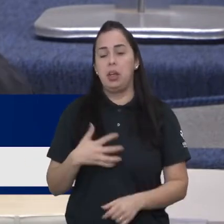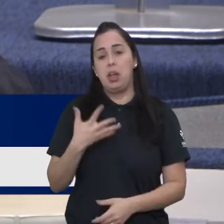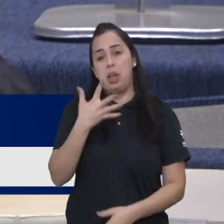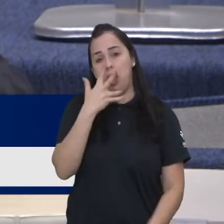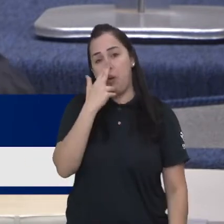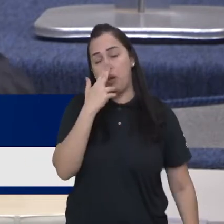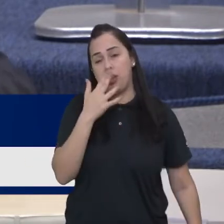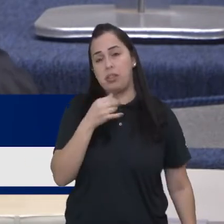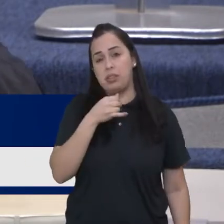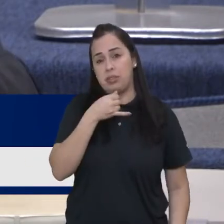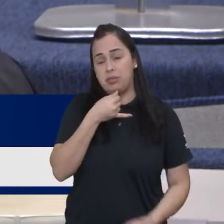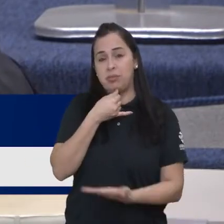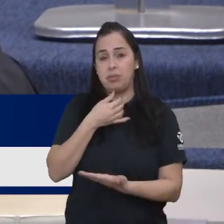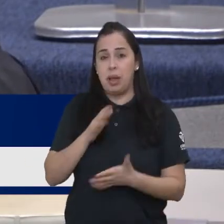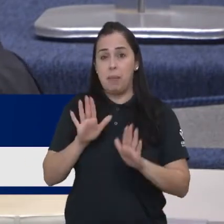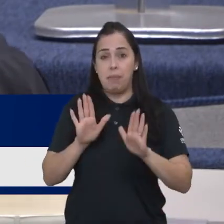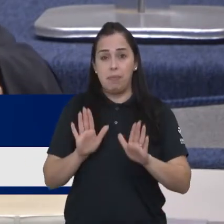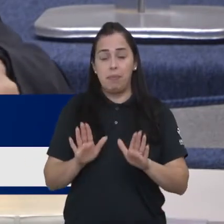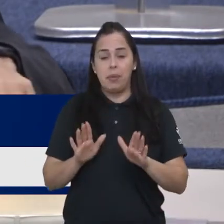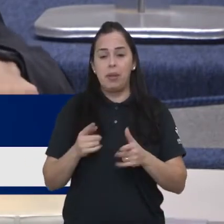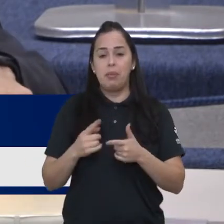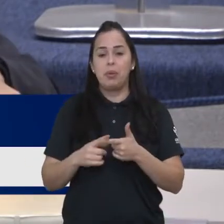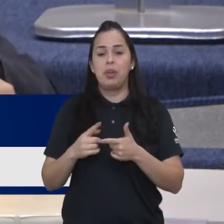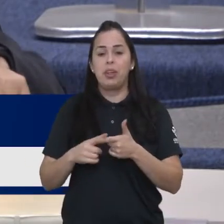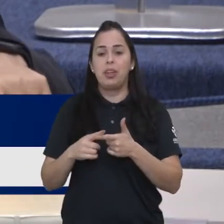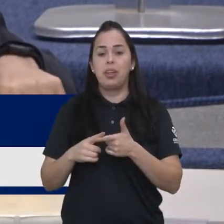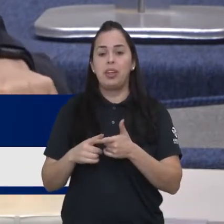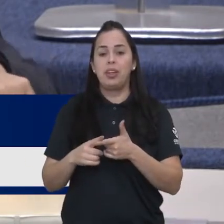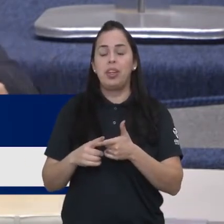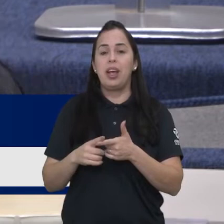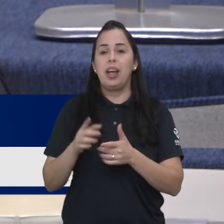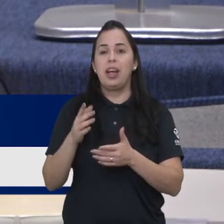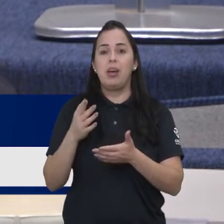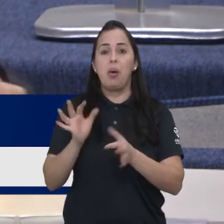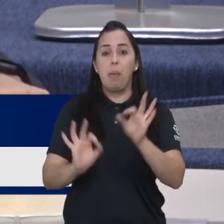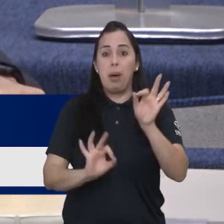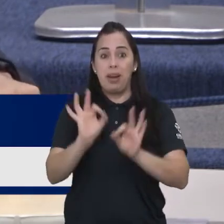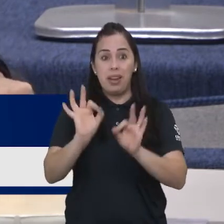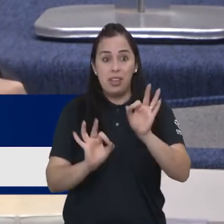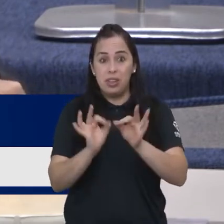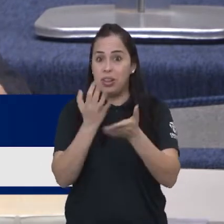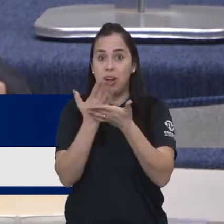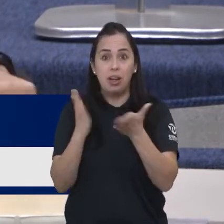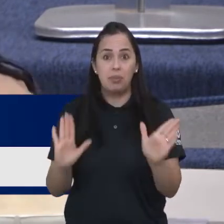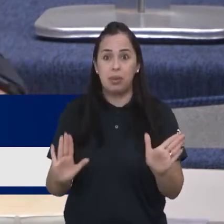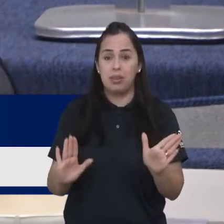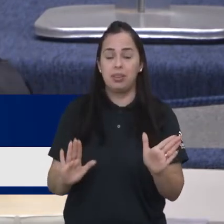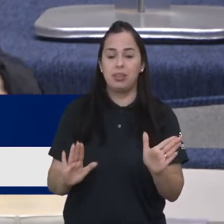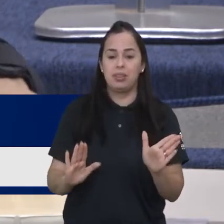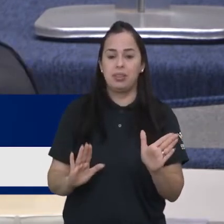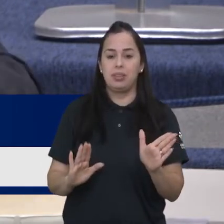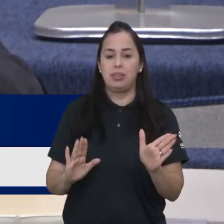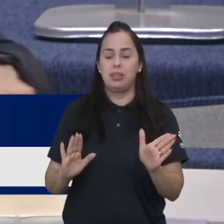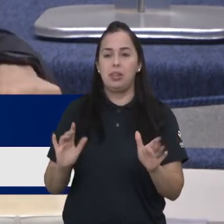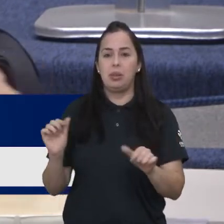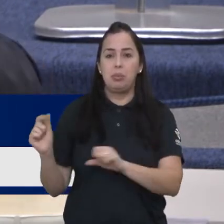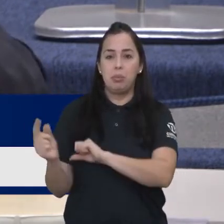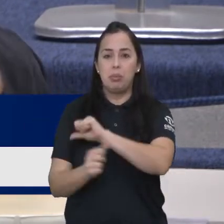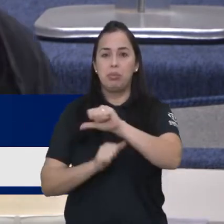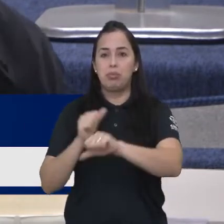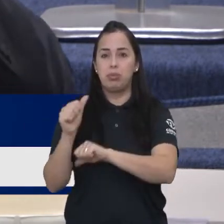foi uma pena essa reforma da forma como foi feita, porque ela acabou com o planejamento da cidade. Ela inverteu alguns